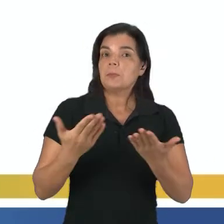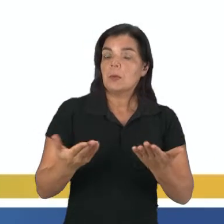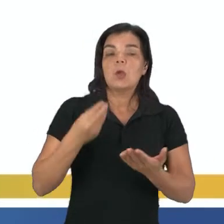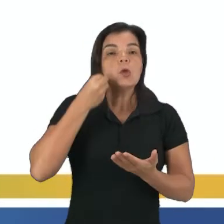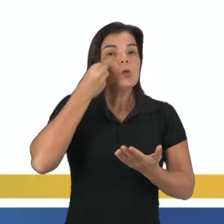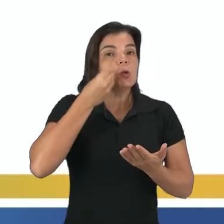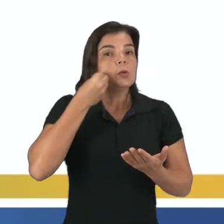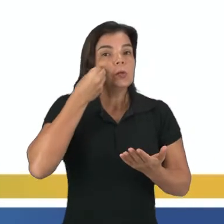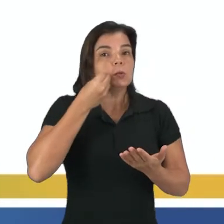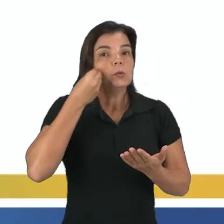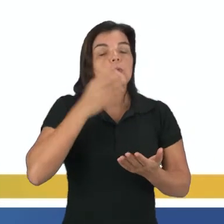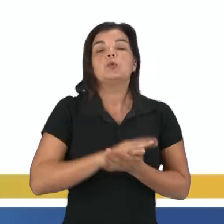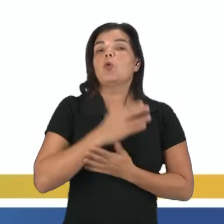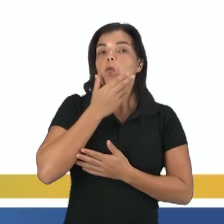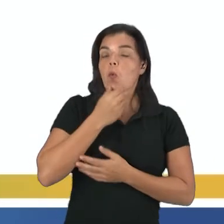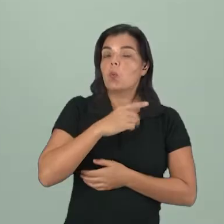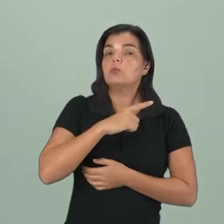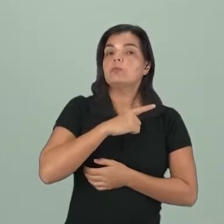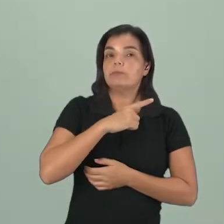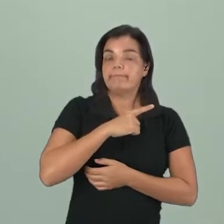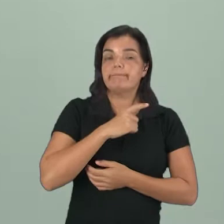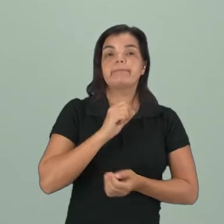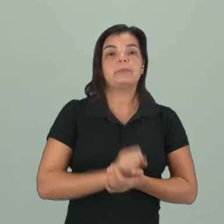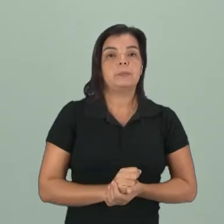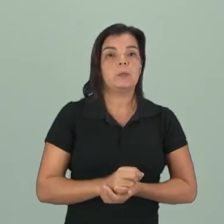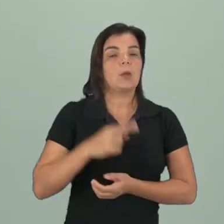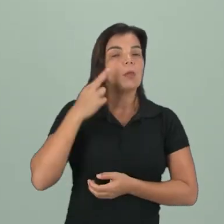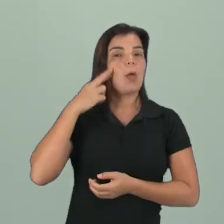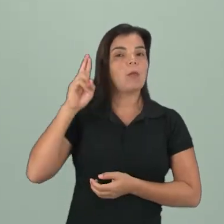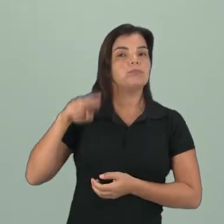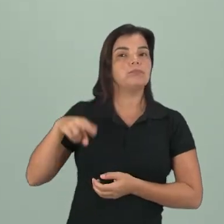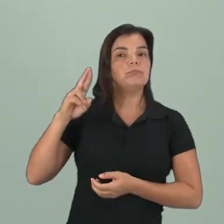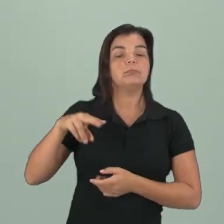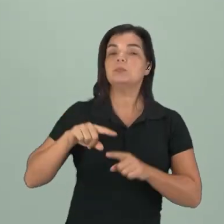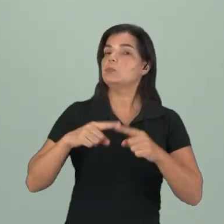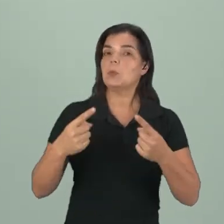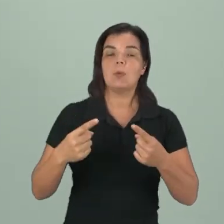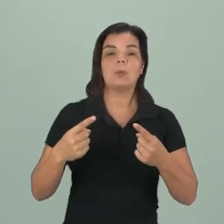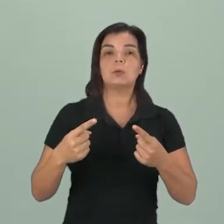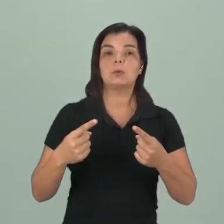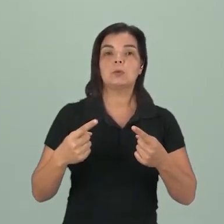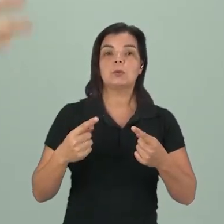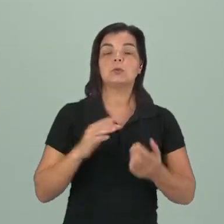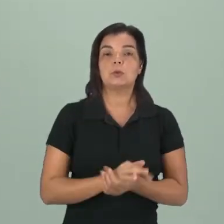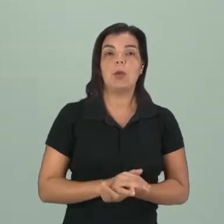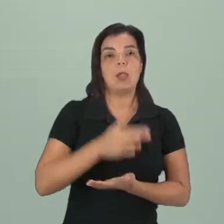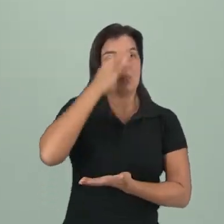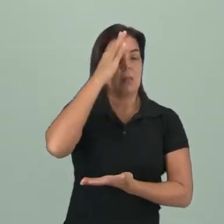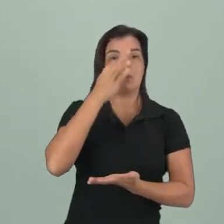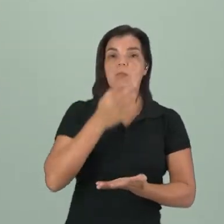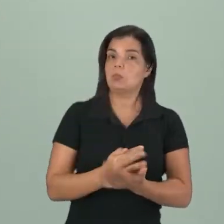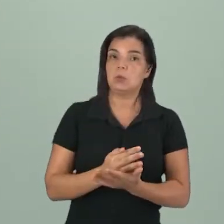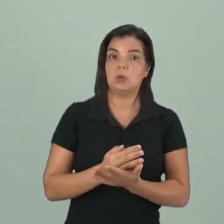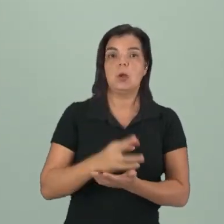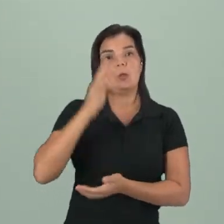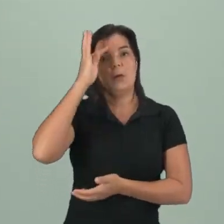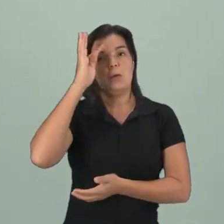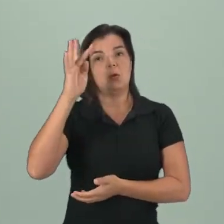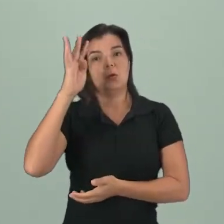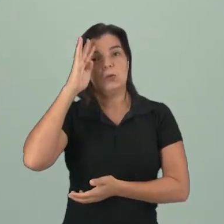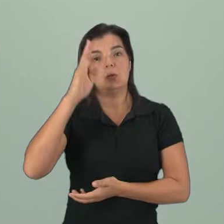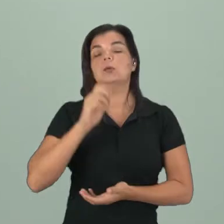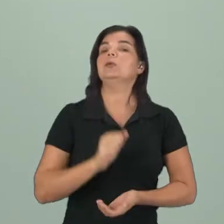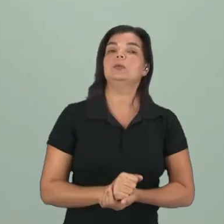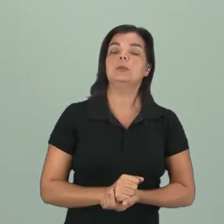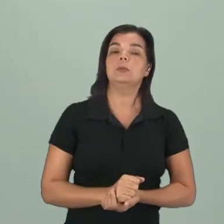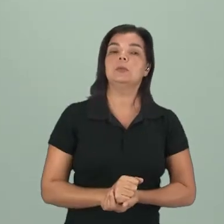De experiências que o homem teve através da racionalidade, não mais da fé, das teorias e